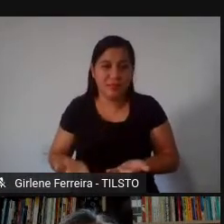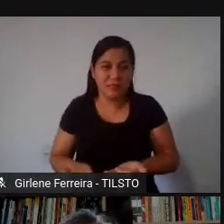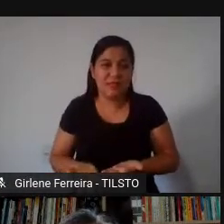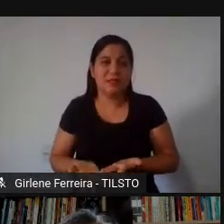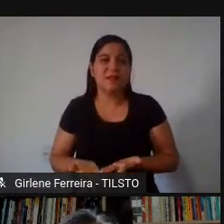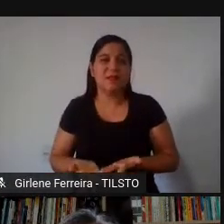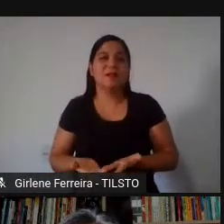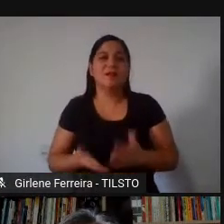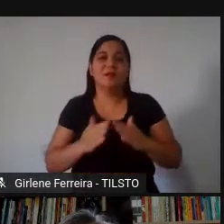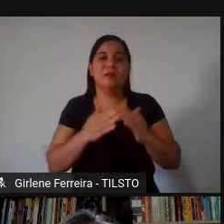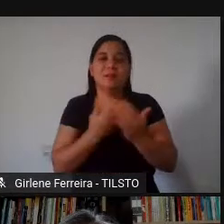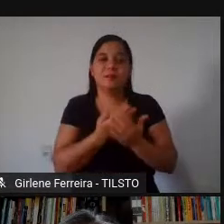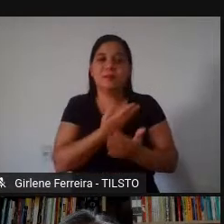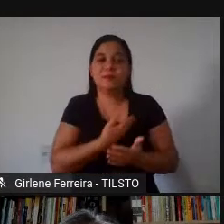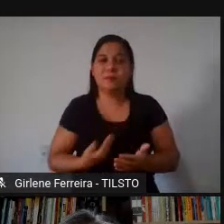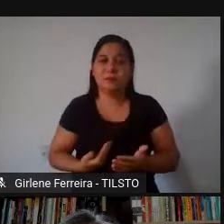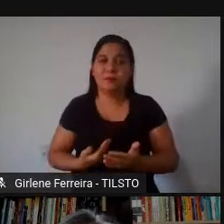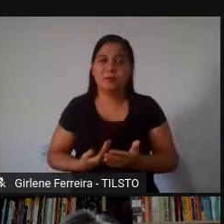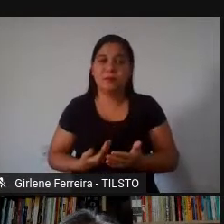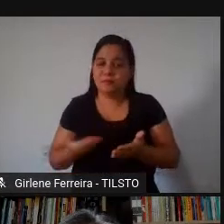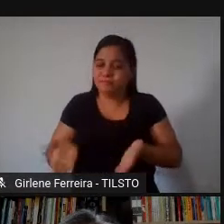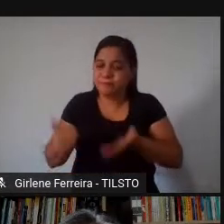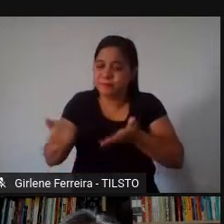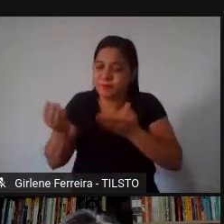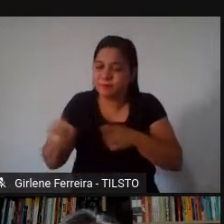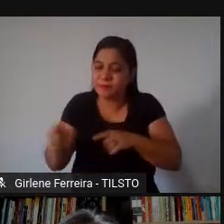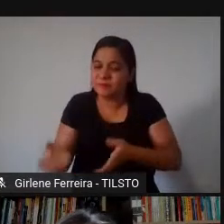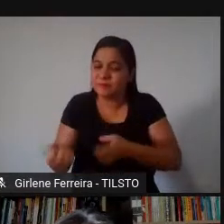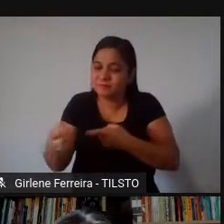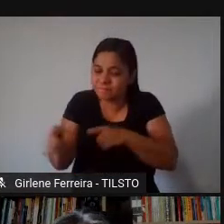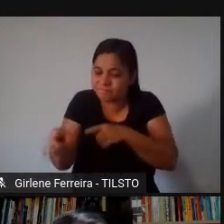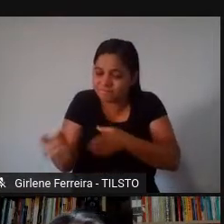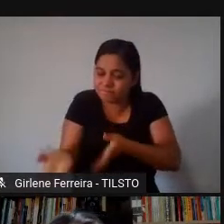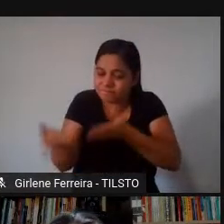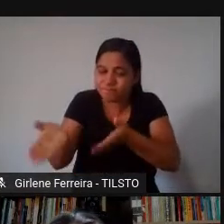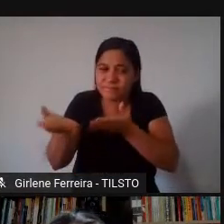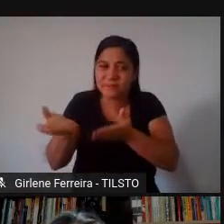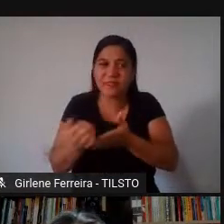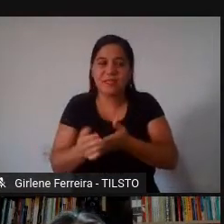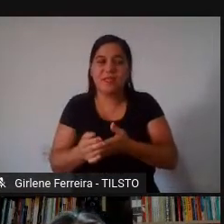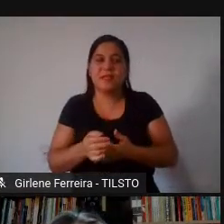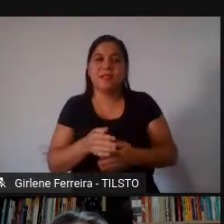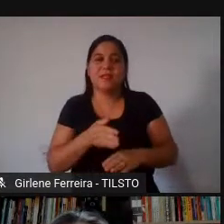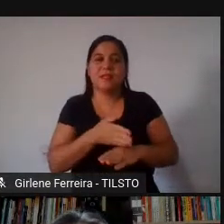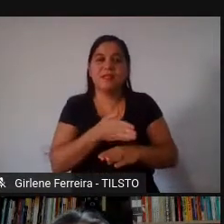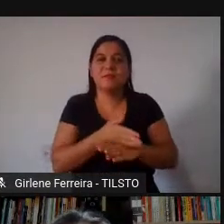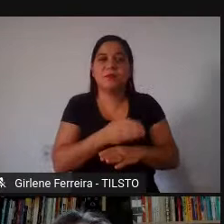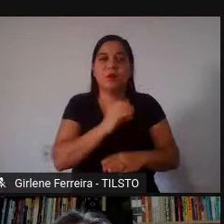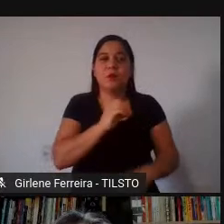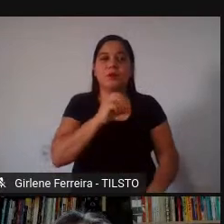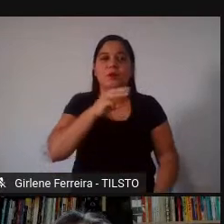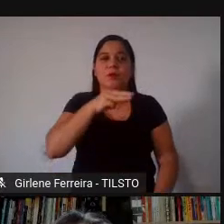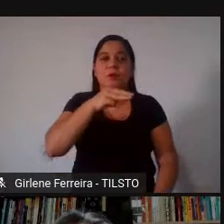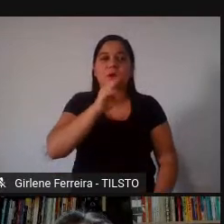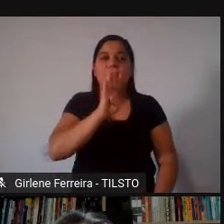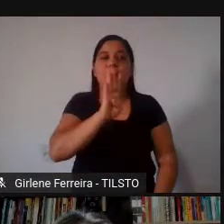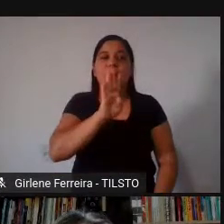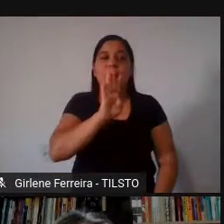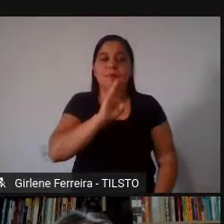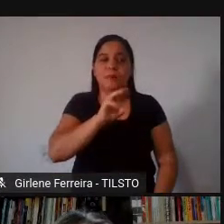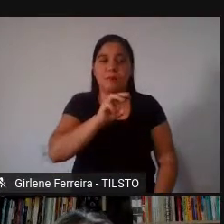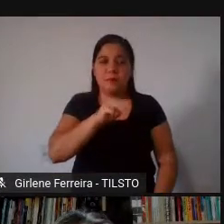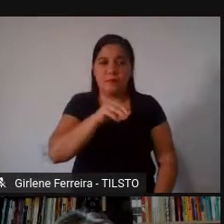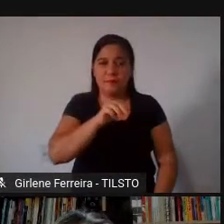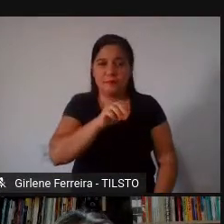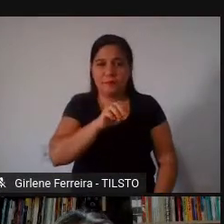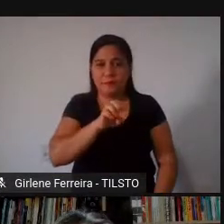incentivo, mas será que para a gente não aumentar mais ainda essa participação, por exemplo, na UBMEP, uma coisa mais geral, a gente está falando de um incentivo em escala